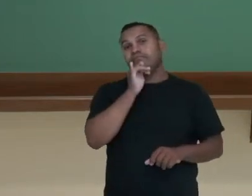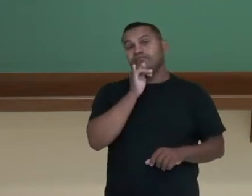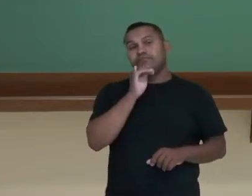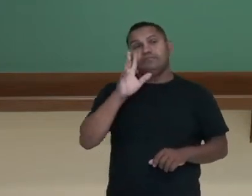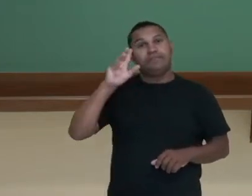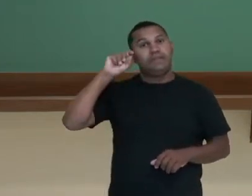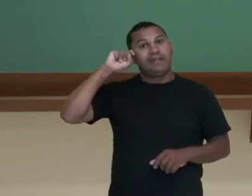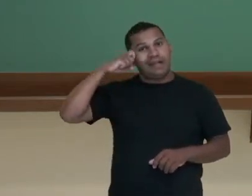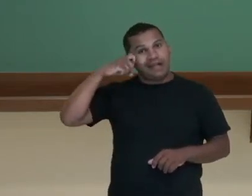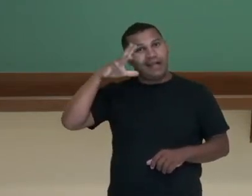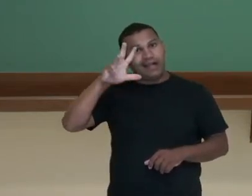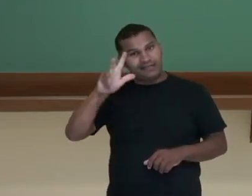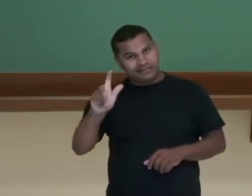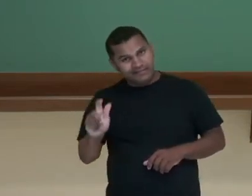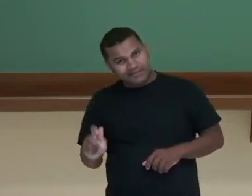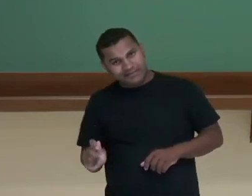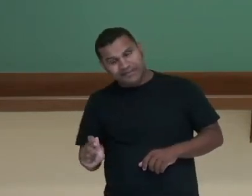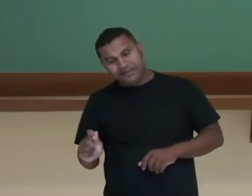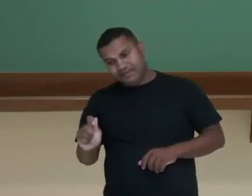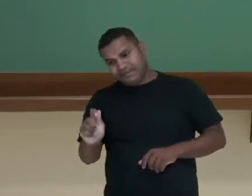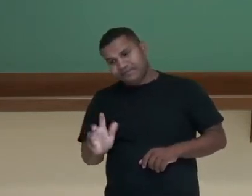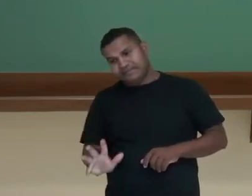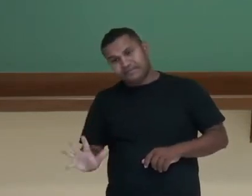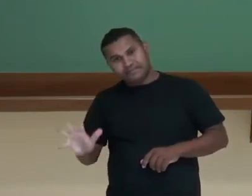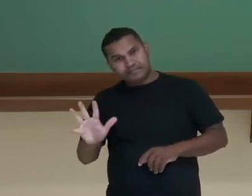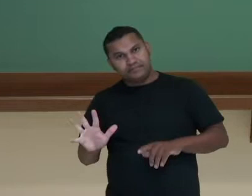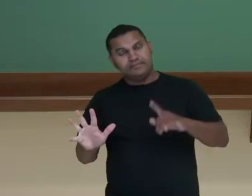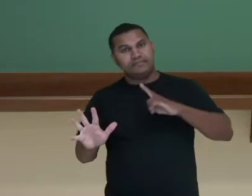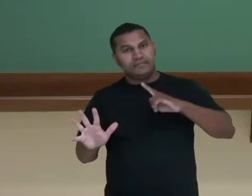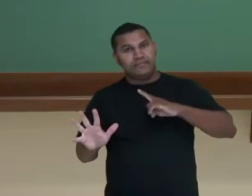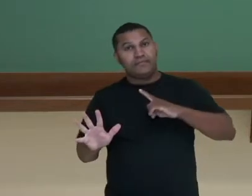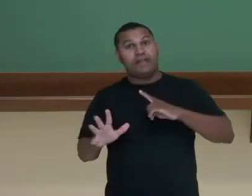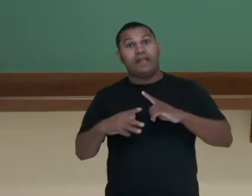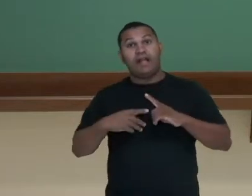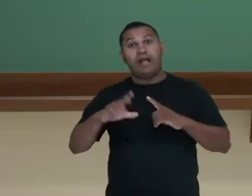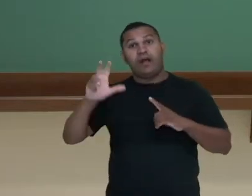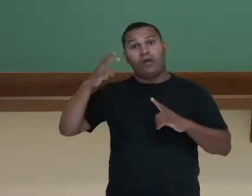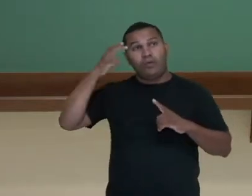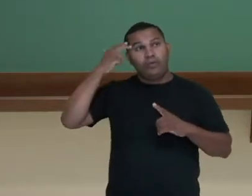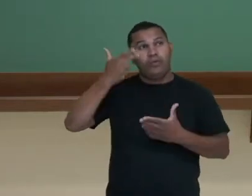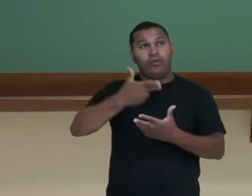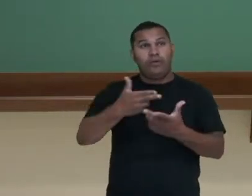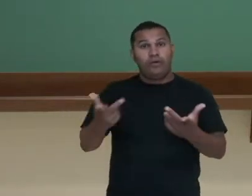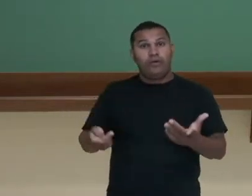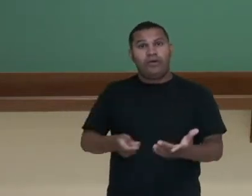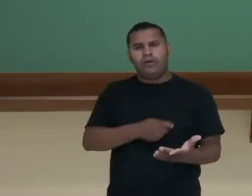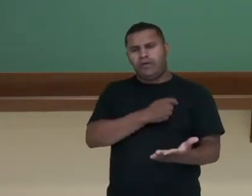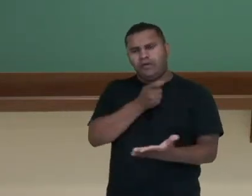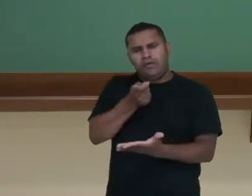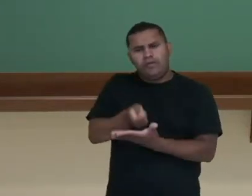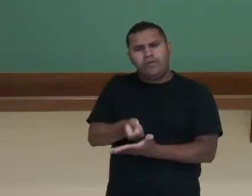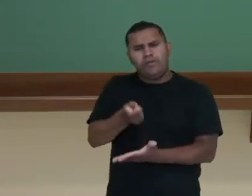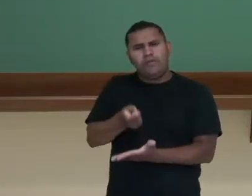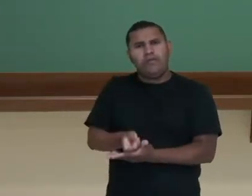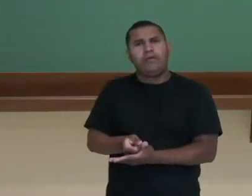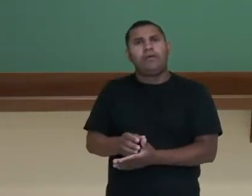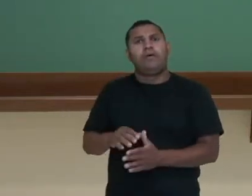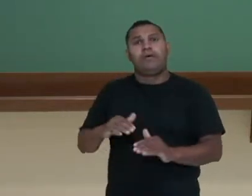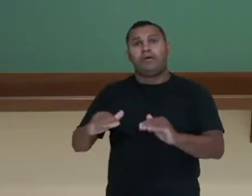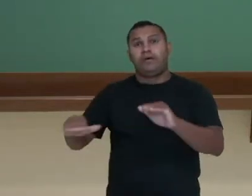cultura, a imposição das suas ideias frente a esse imperialismo. Que o nosso objetivo, olha